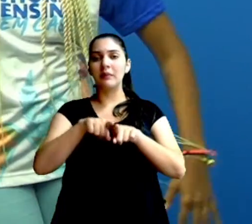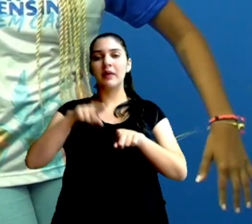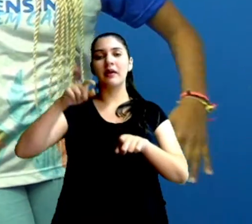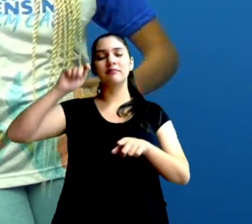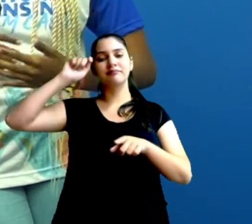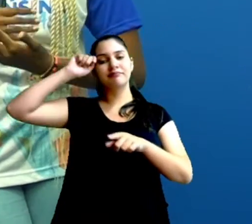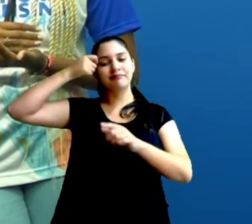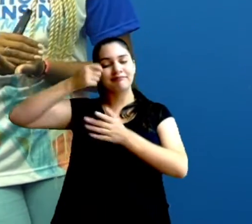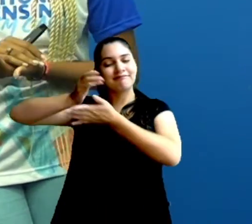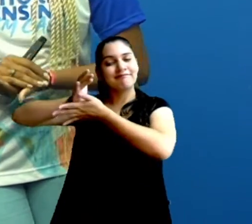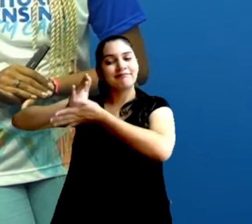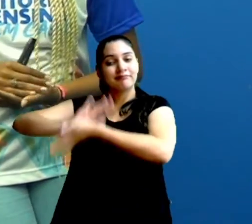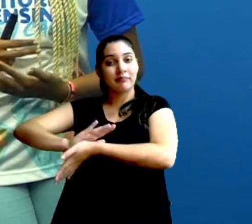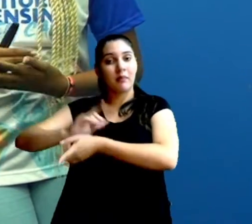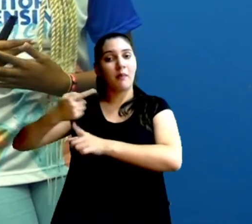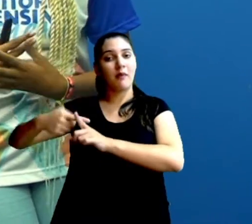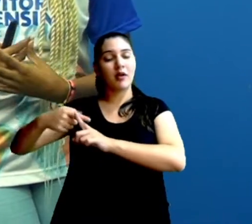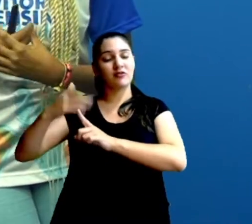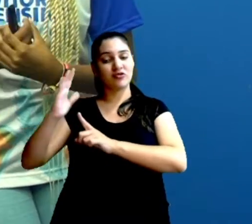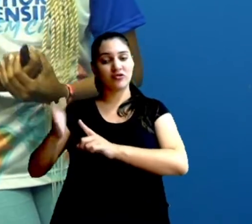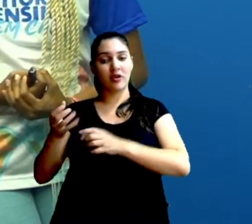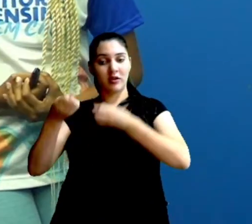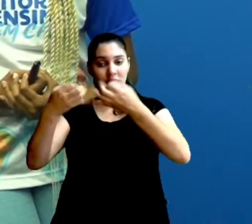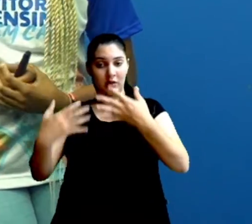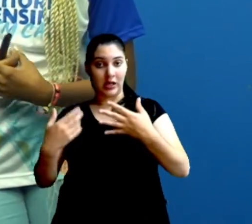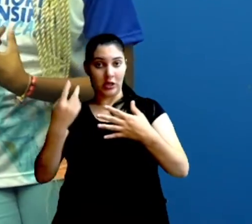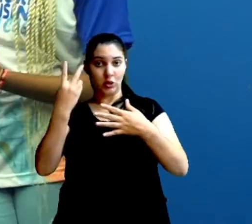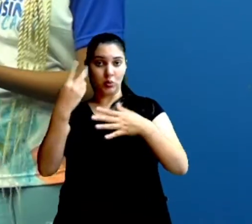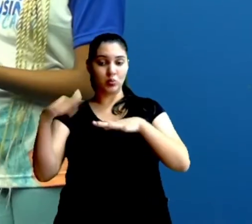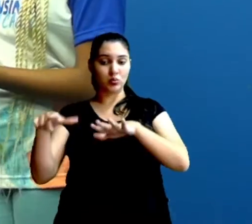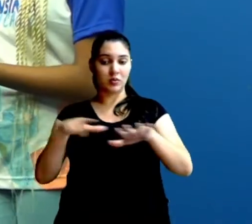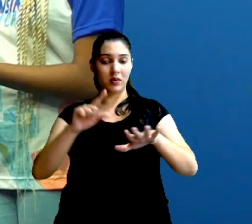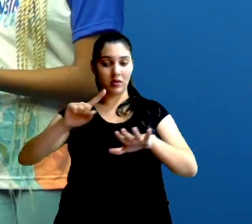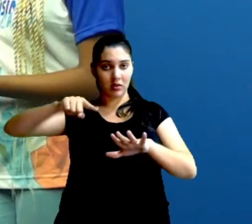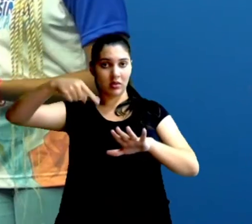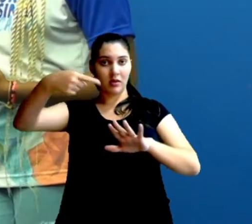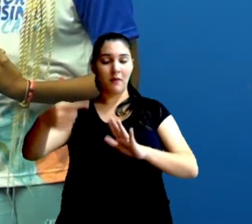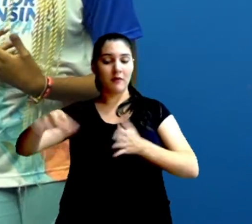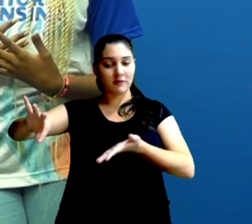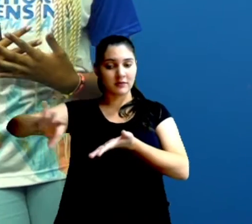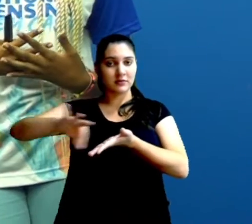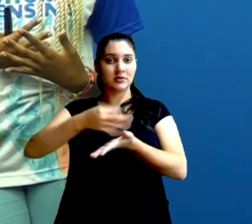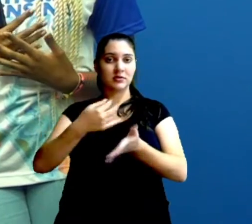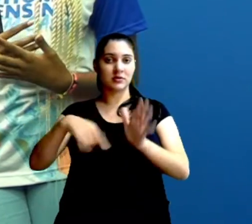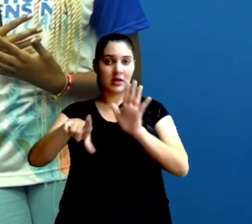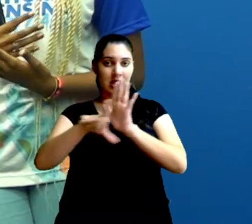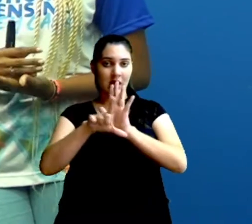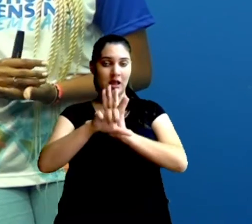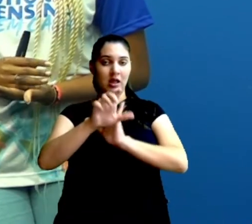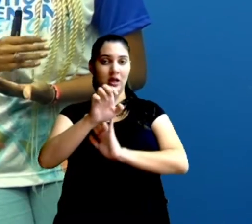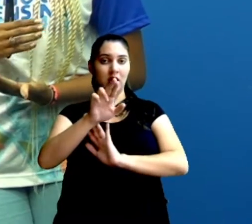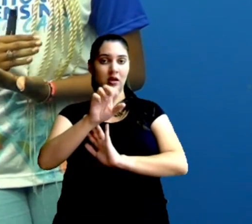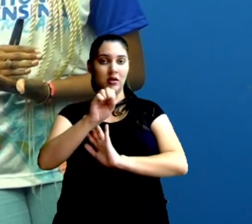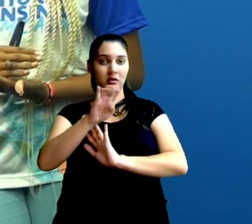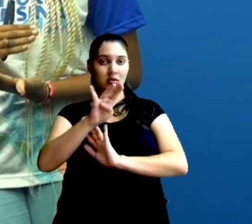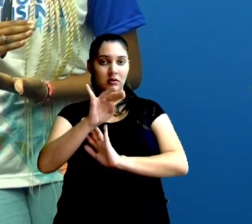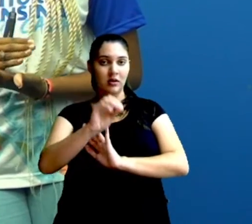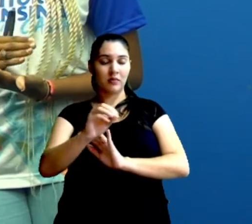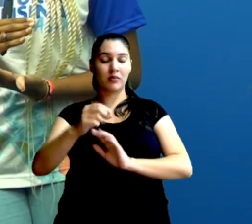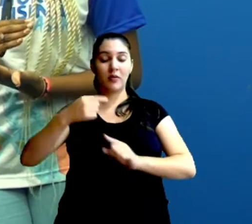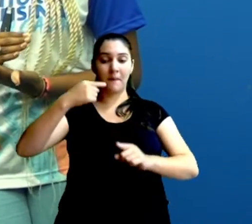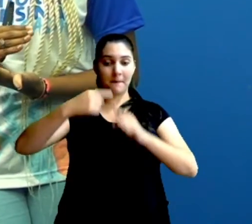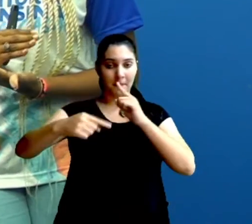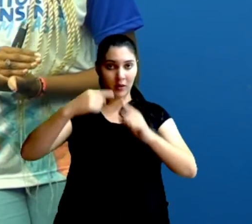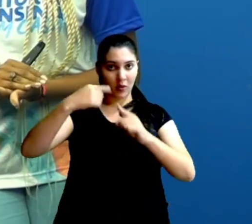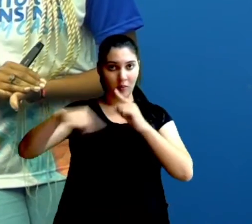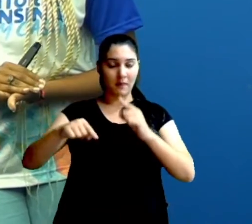racista? Porque, como eu contei a vocês, né, 2 semanas depois que foi sancionada a Lei Eusébio de Queiroz, que proibia o